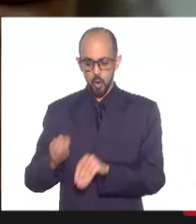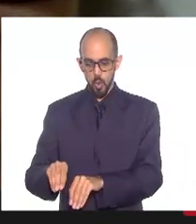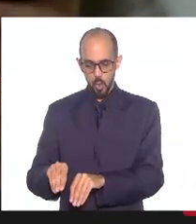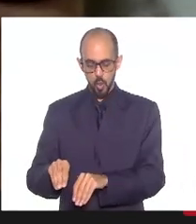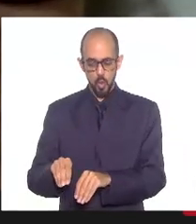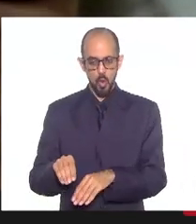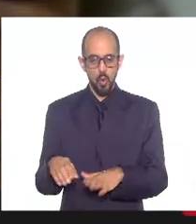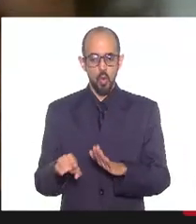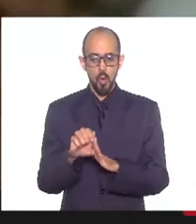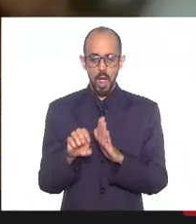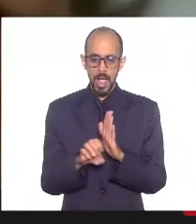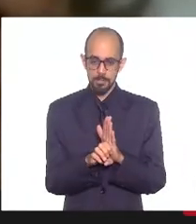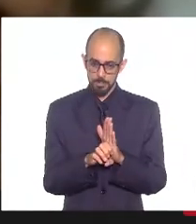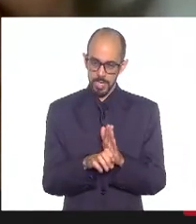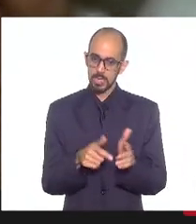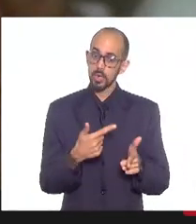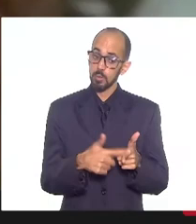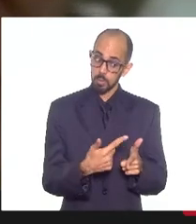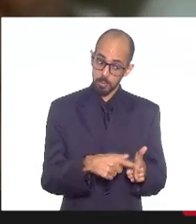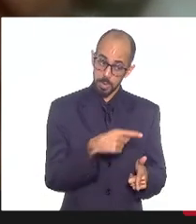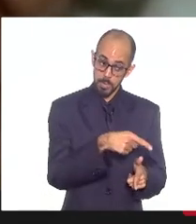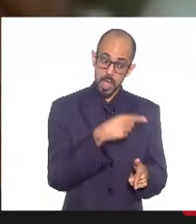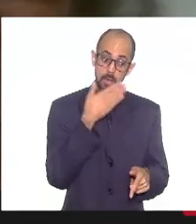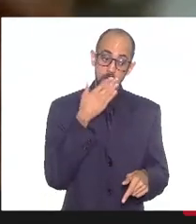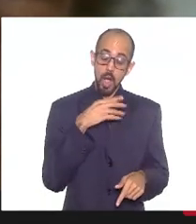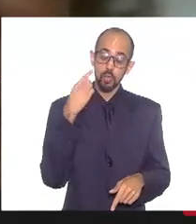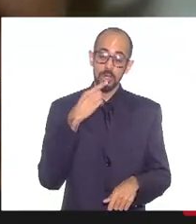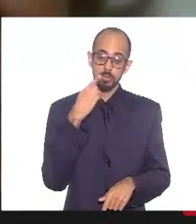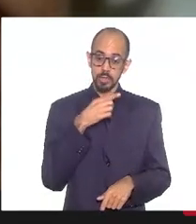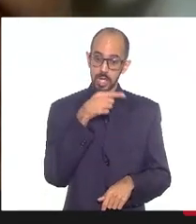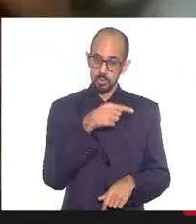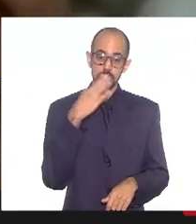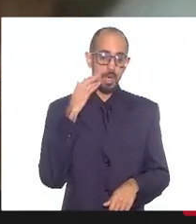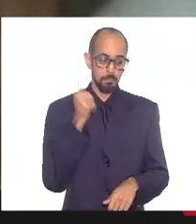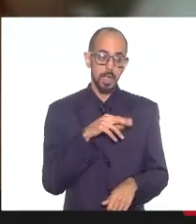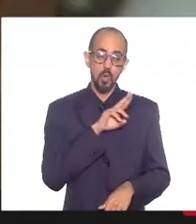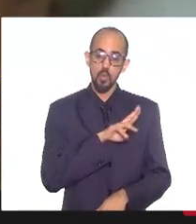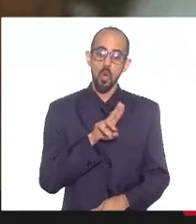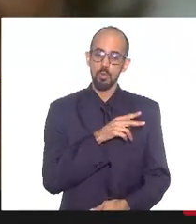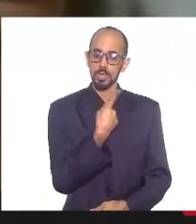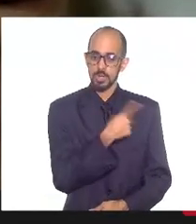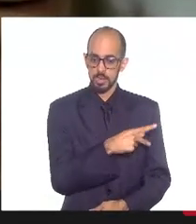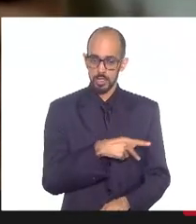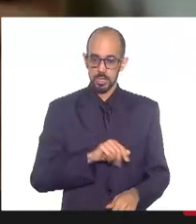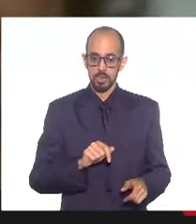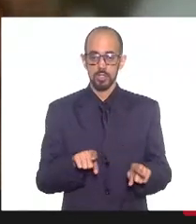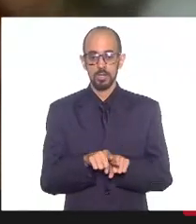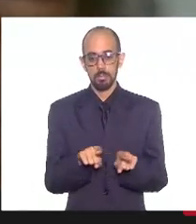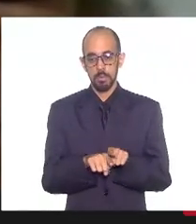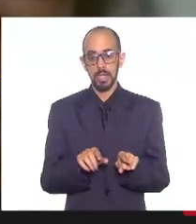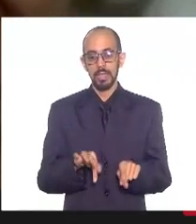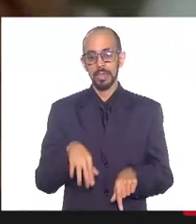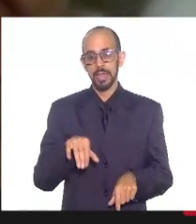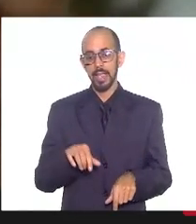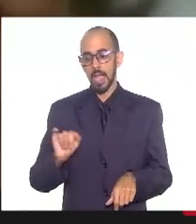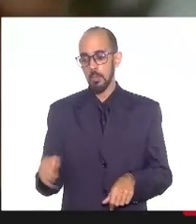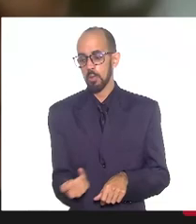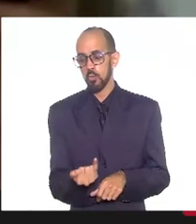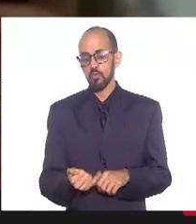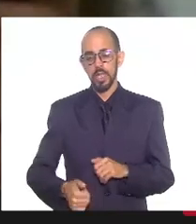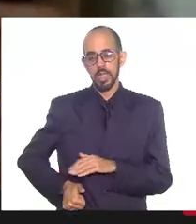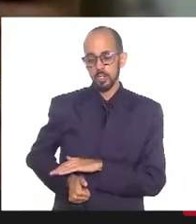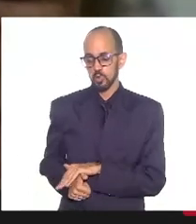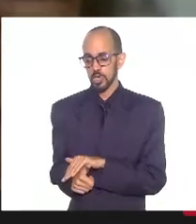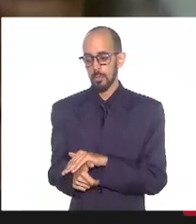do jabuti? Qual a bancada? Qual o deputado? Nominalmente. E a quem aproveita o jabuti? Essa é a